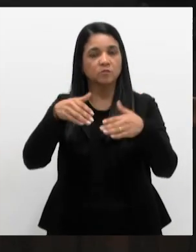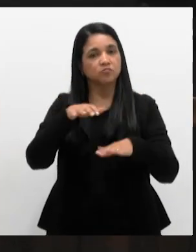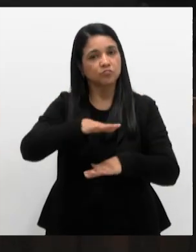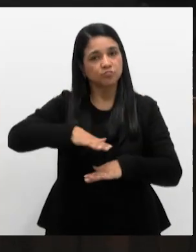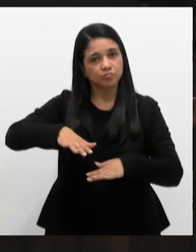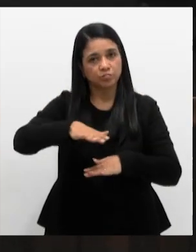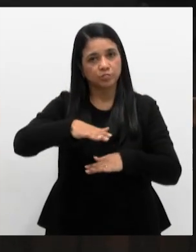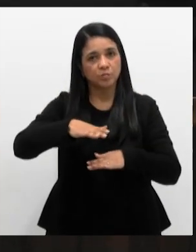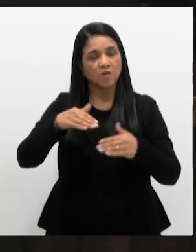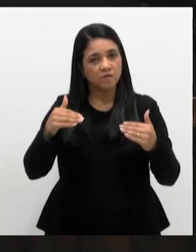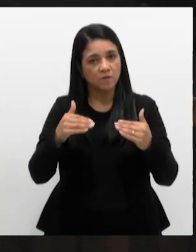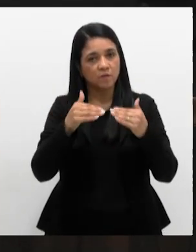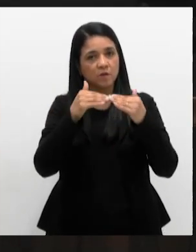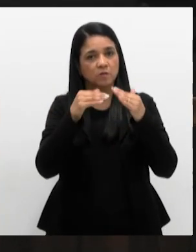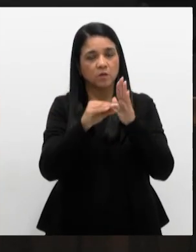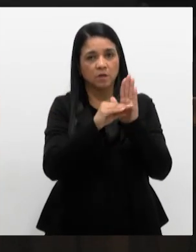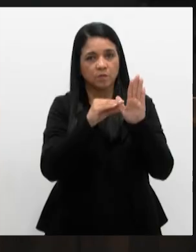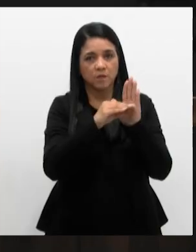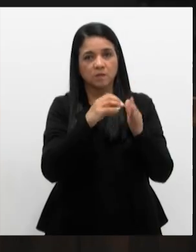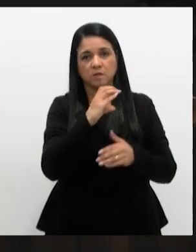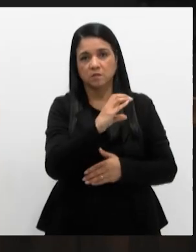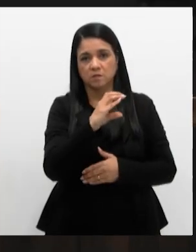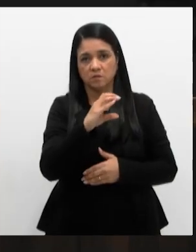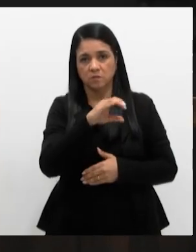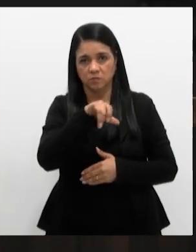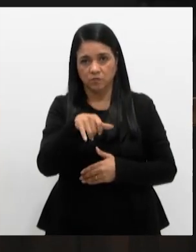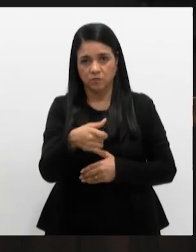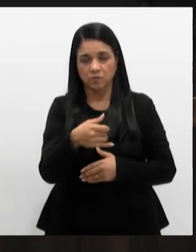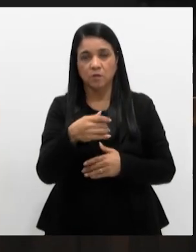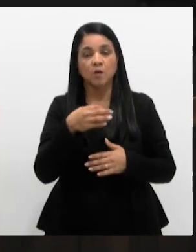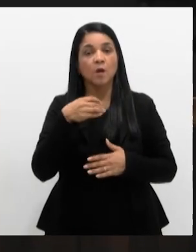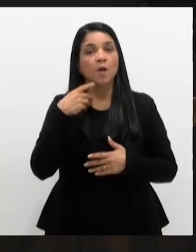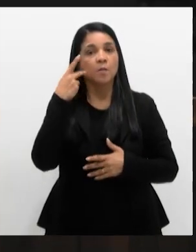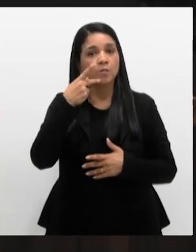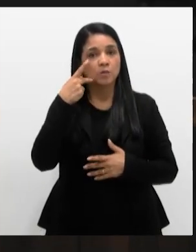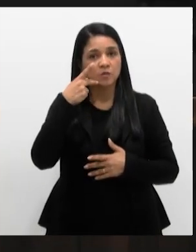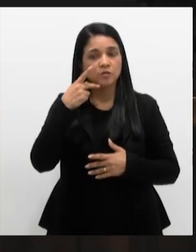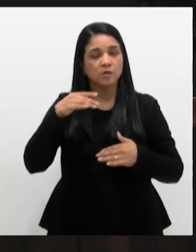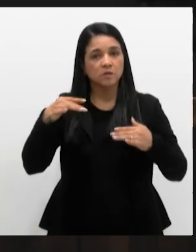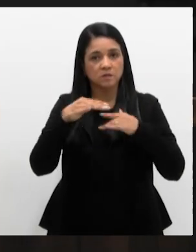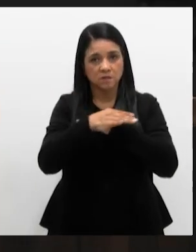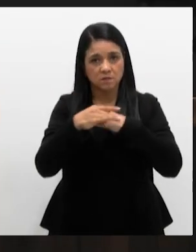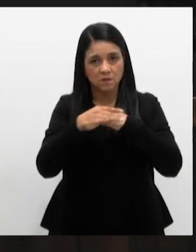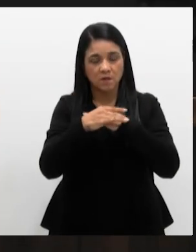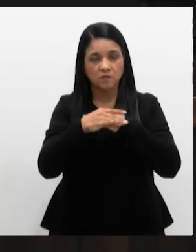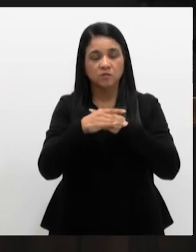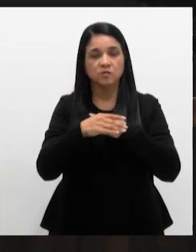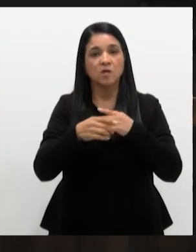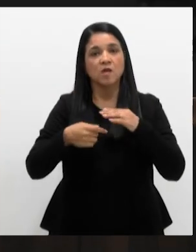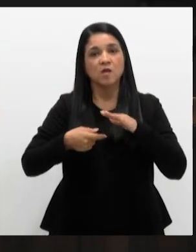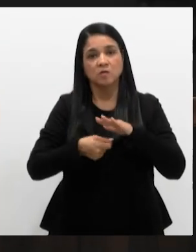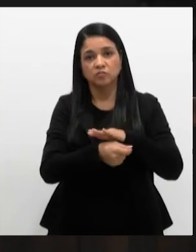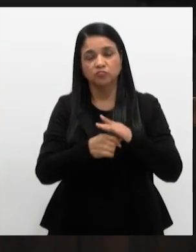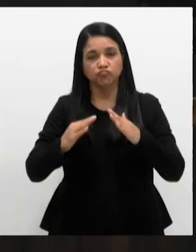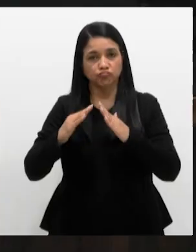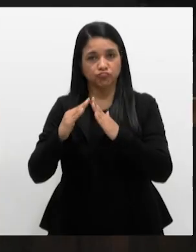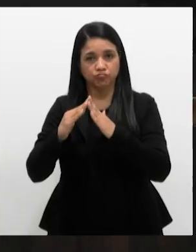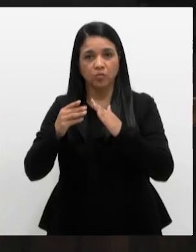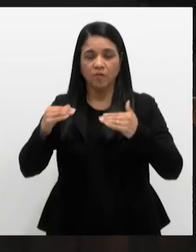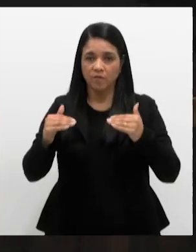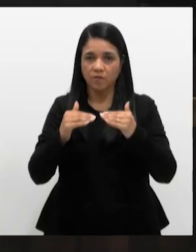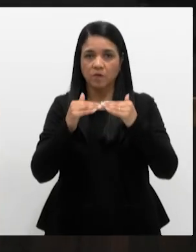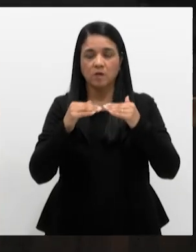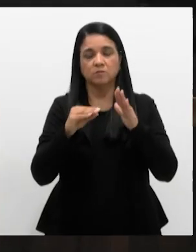Regional, favorável com a emenda da CCJ, de Política Urbana, Habitação, Assuntos Fundiários, favorável também com a emenda